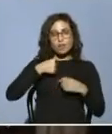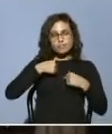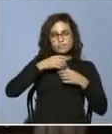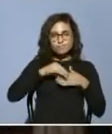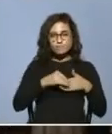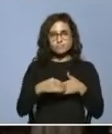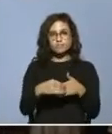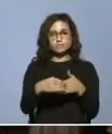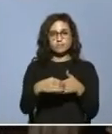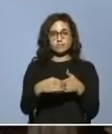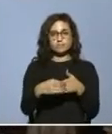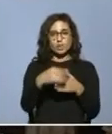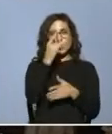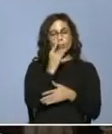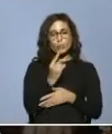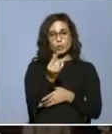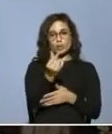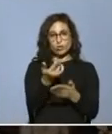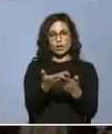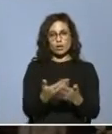nos leve mais longe.